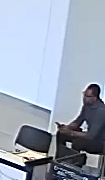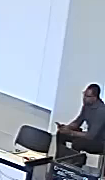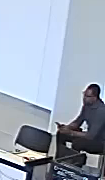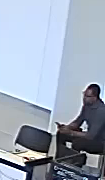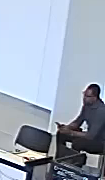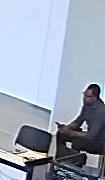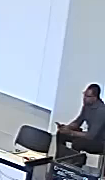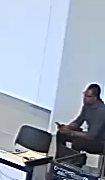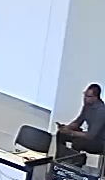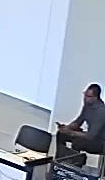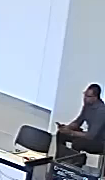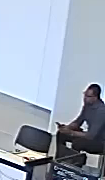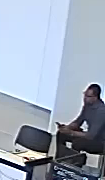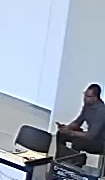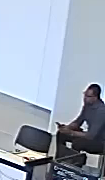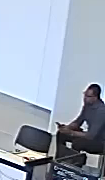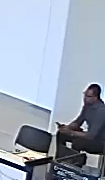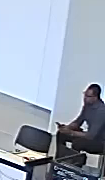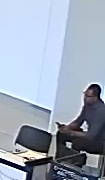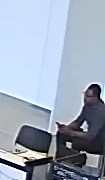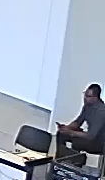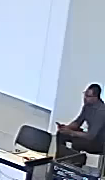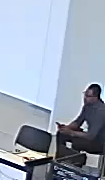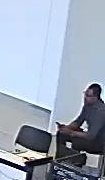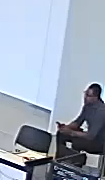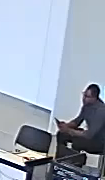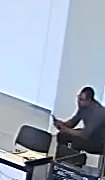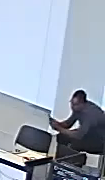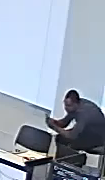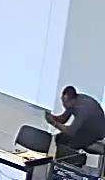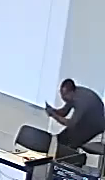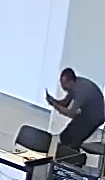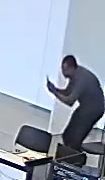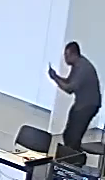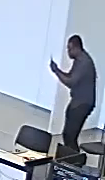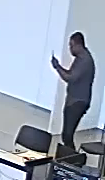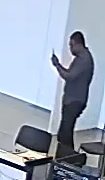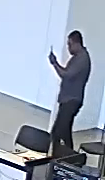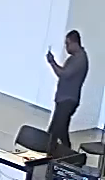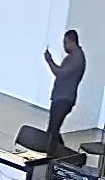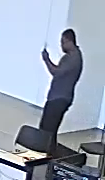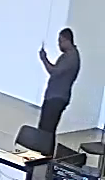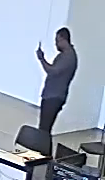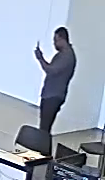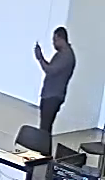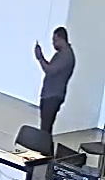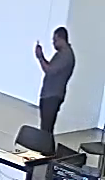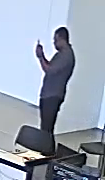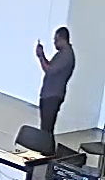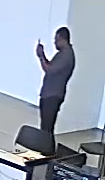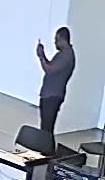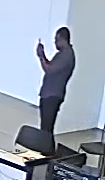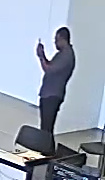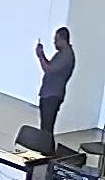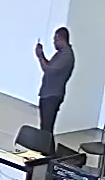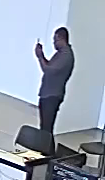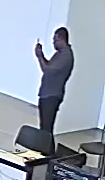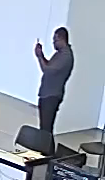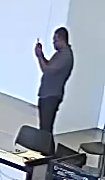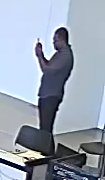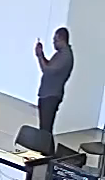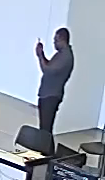Mayra Betânia Brás de Queiroz, vereadora, Câmara Municipal de Carmo do Paranaíba, vereadora do Carmo Paranaíba.